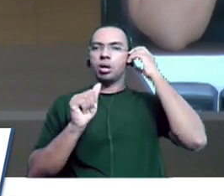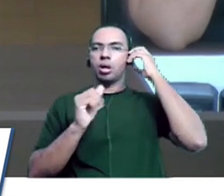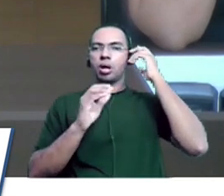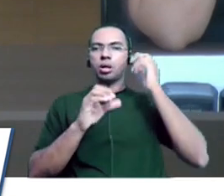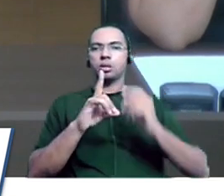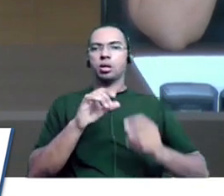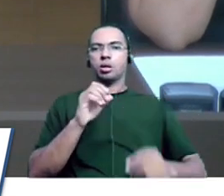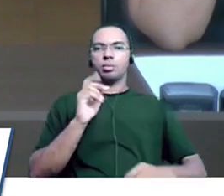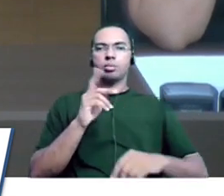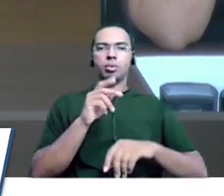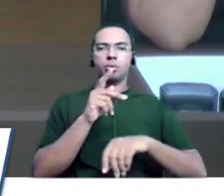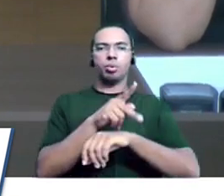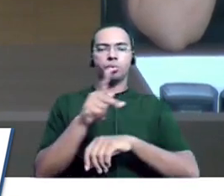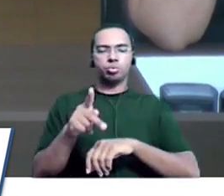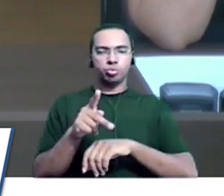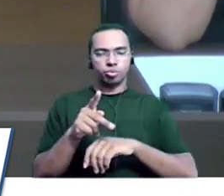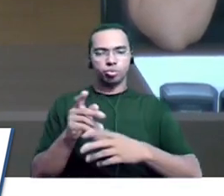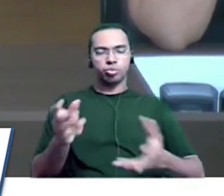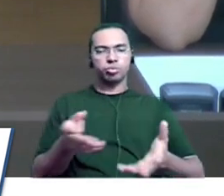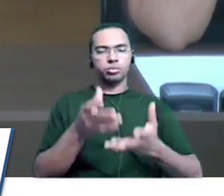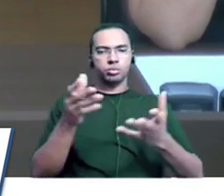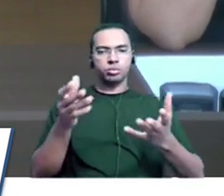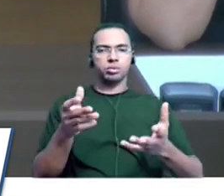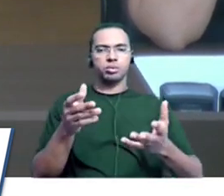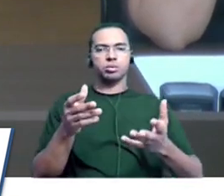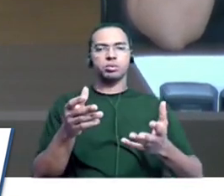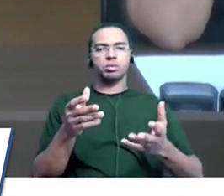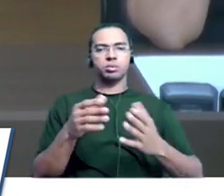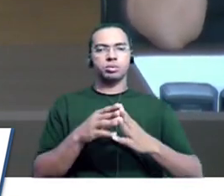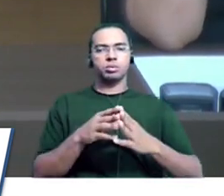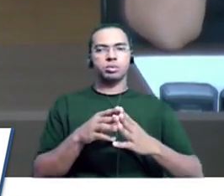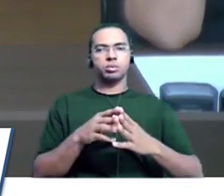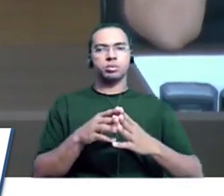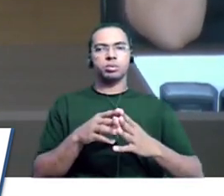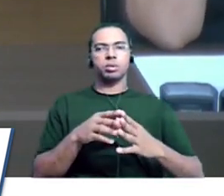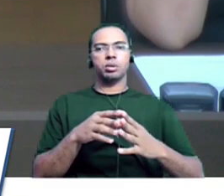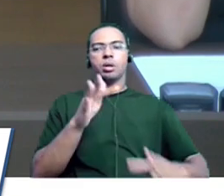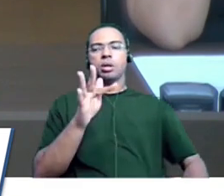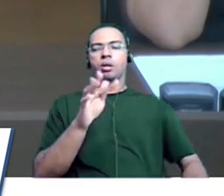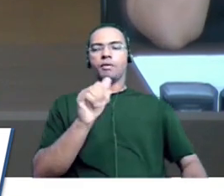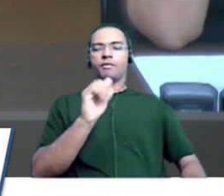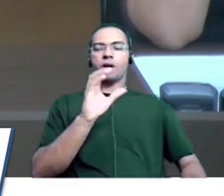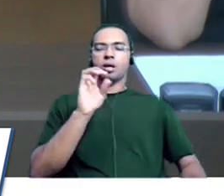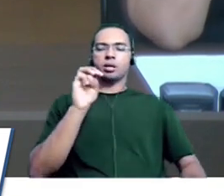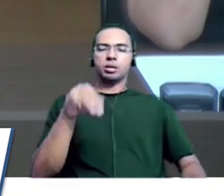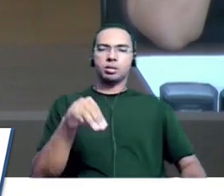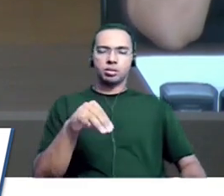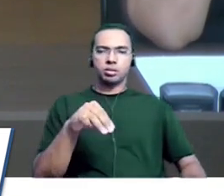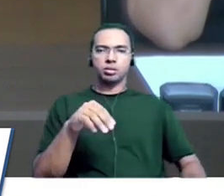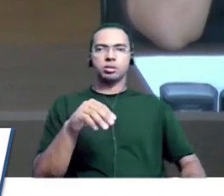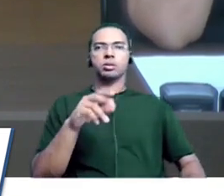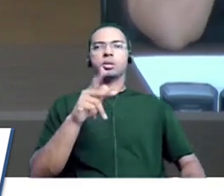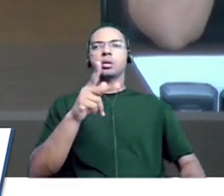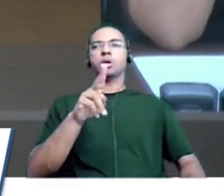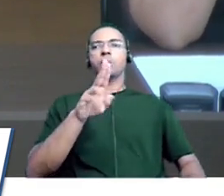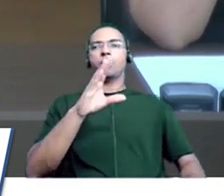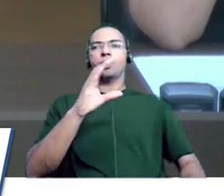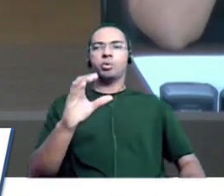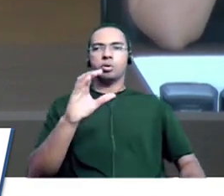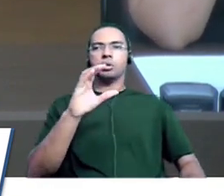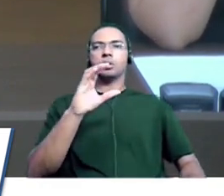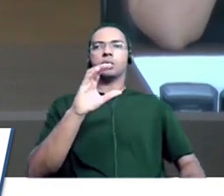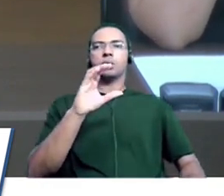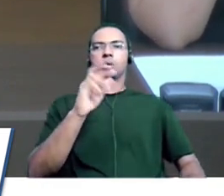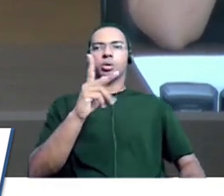professor visitante da Facans, Campinas e na PUC, Poços de Caldas, Minas Gerais,